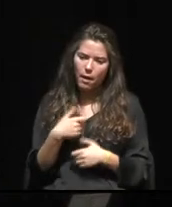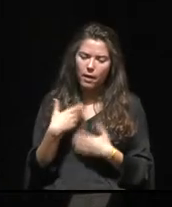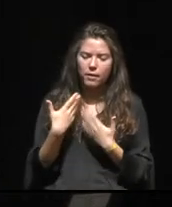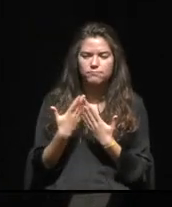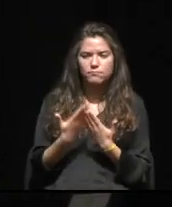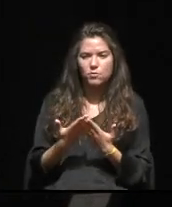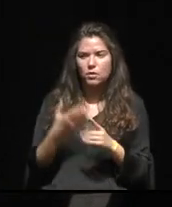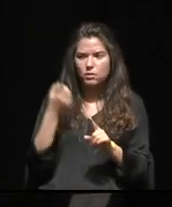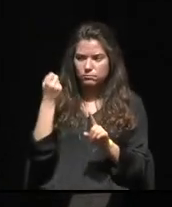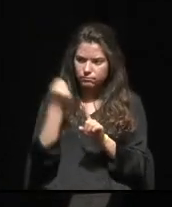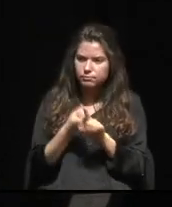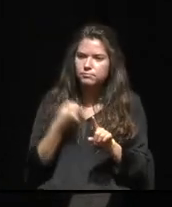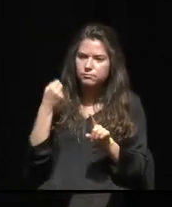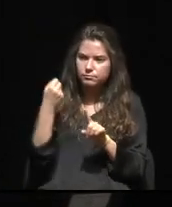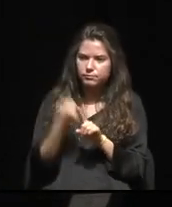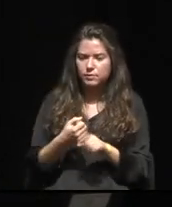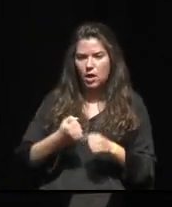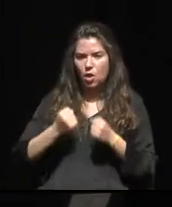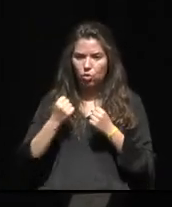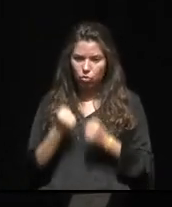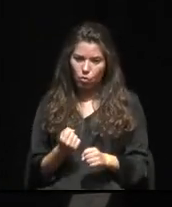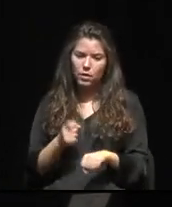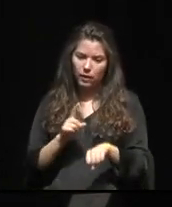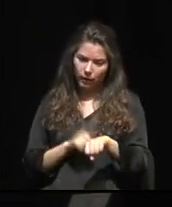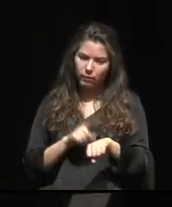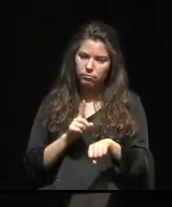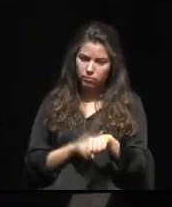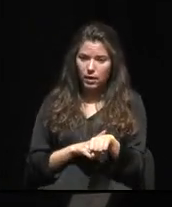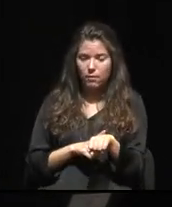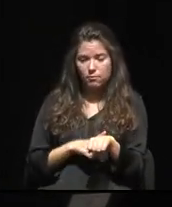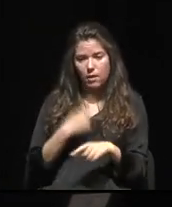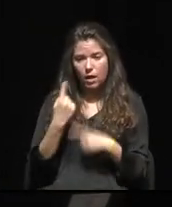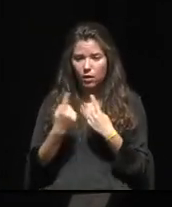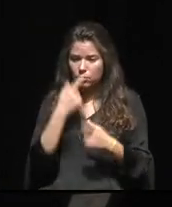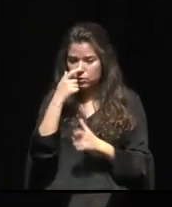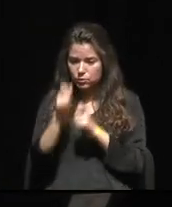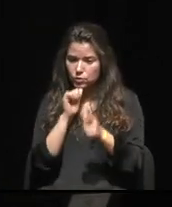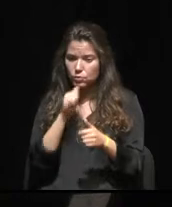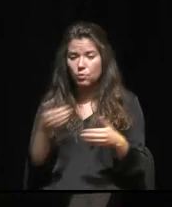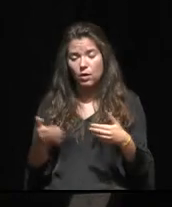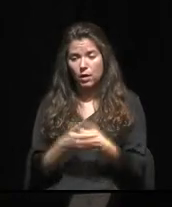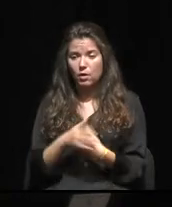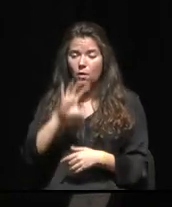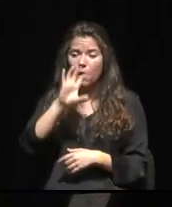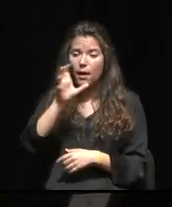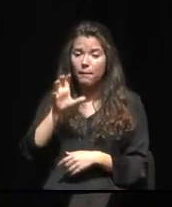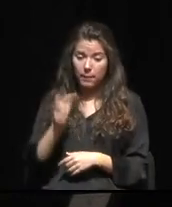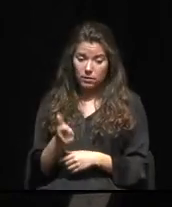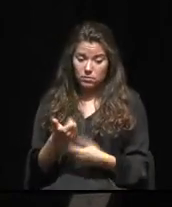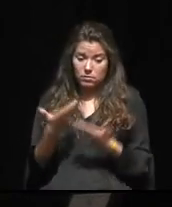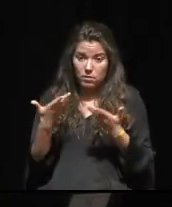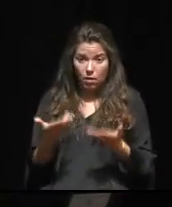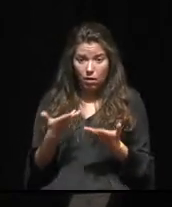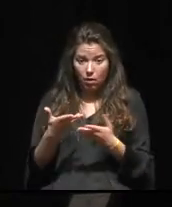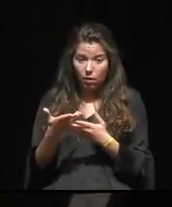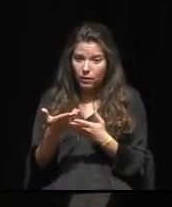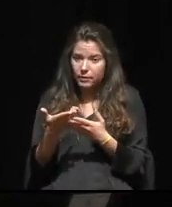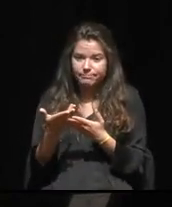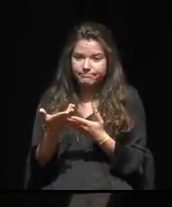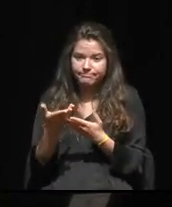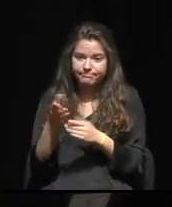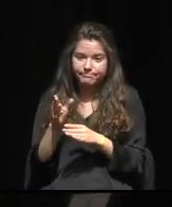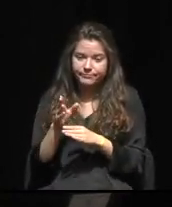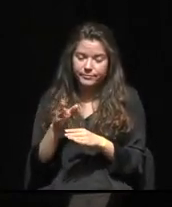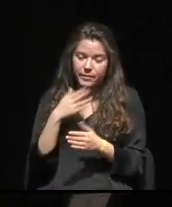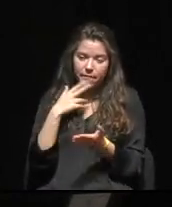duras levaram tempo e custaram vidas há países em que essas realidades são ainda hoje uma miragem